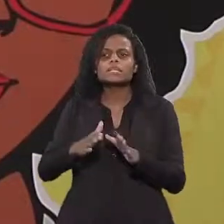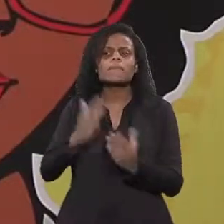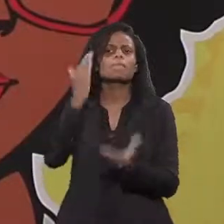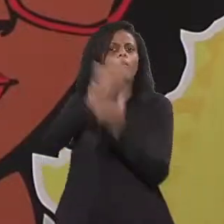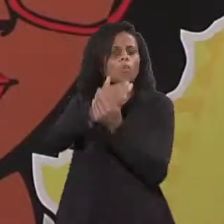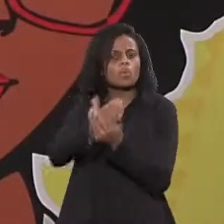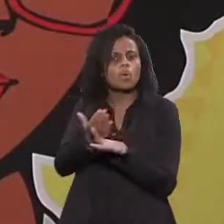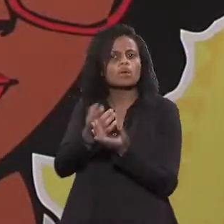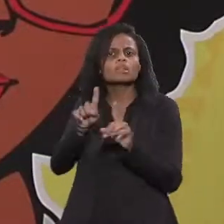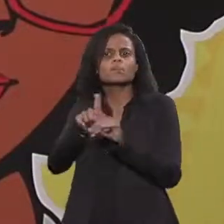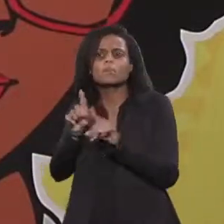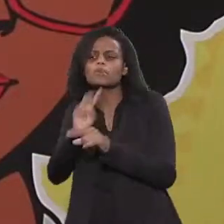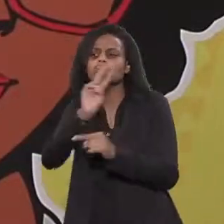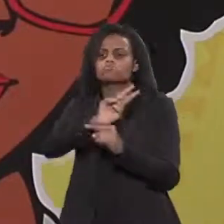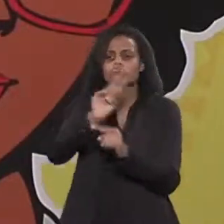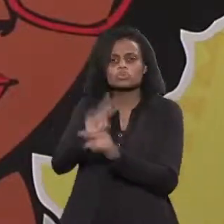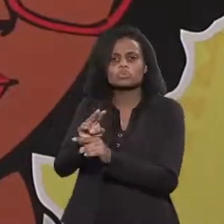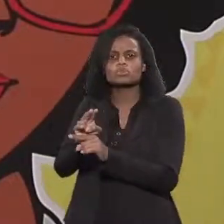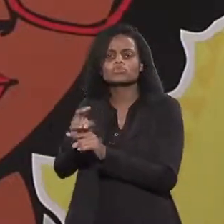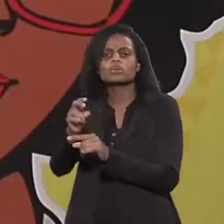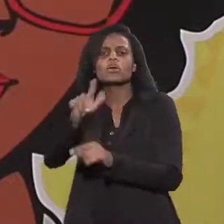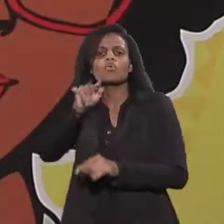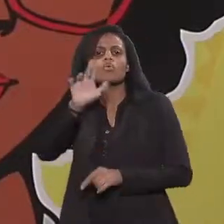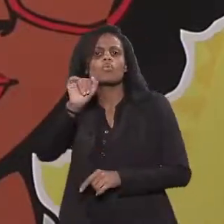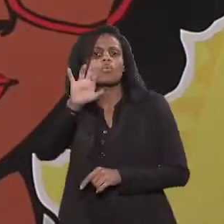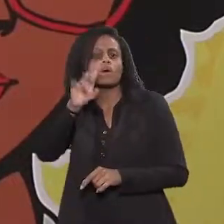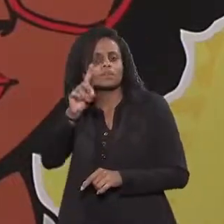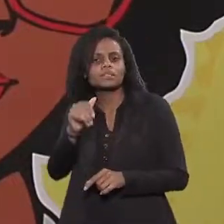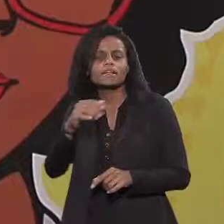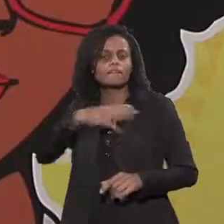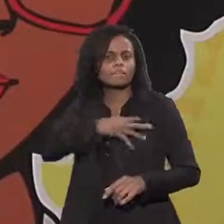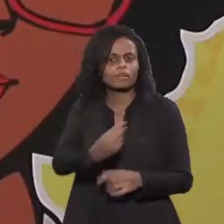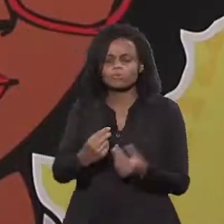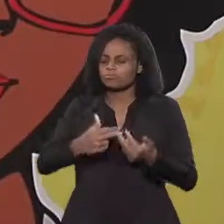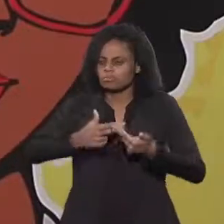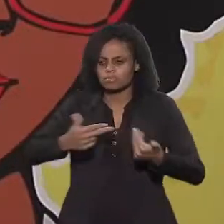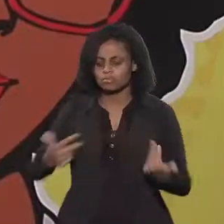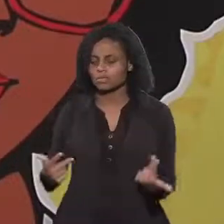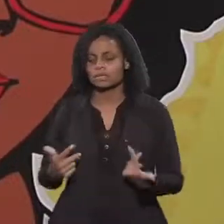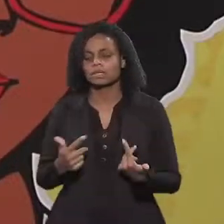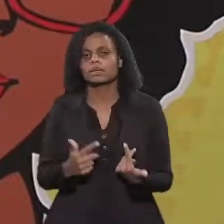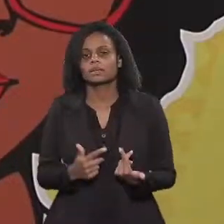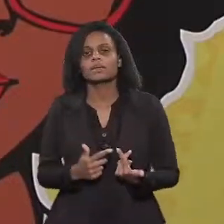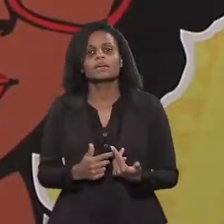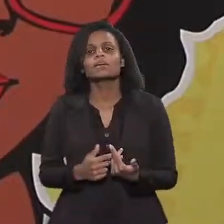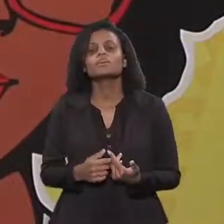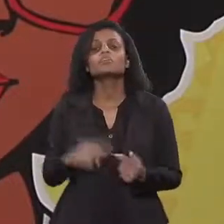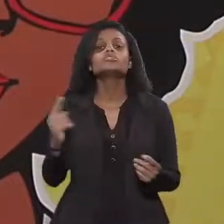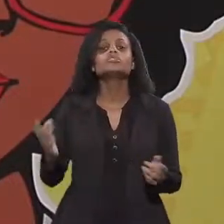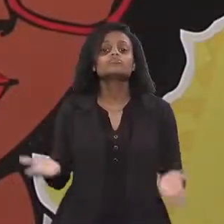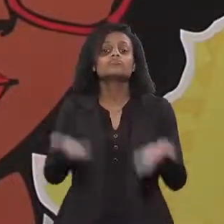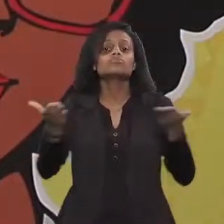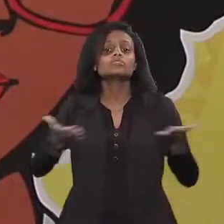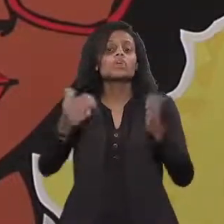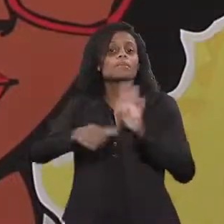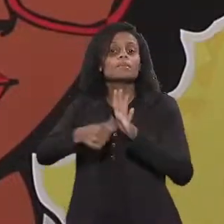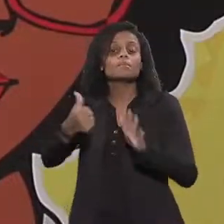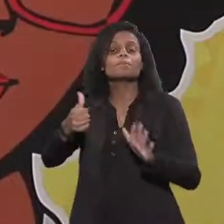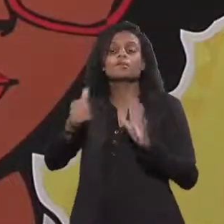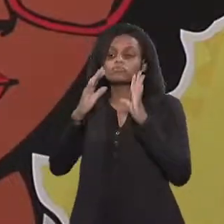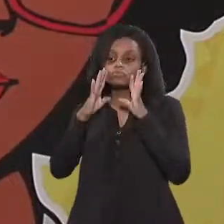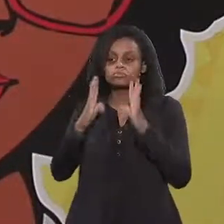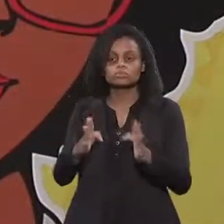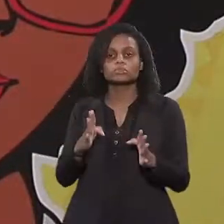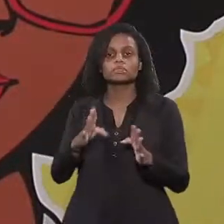talvez mais de judicialização, questão de guarda de filhos, enfim, uma série de questões onde esse fortalecimento do